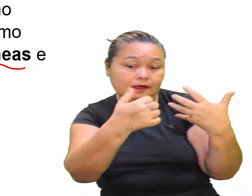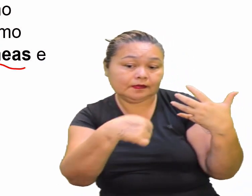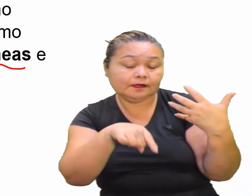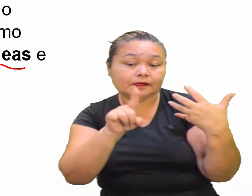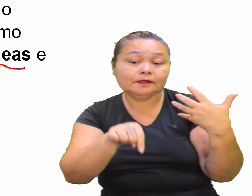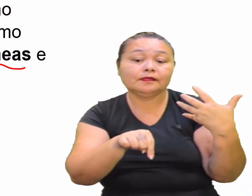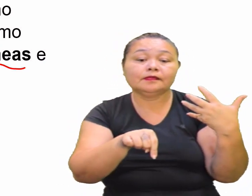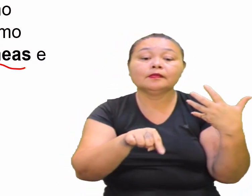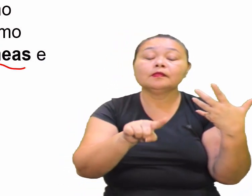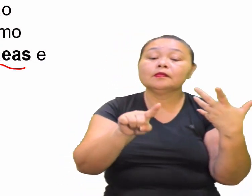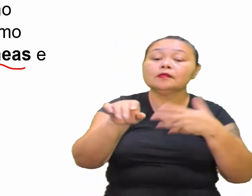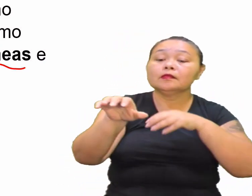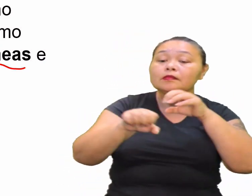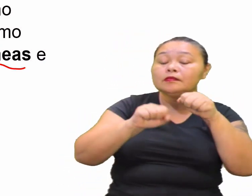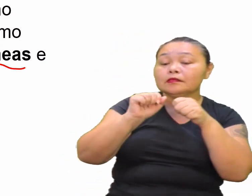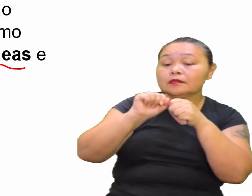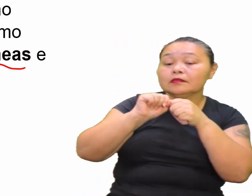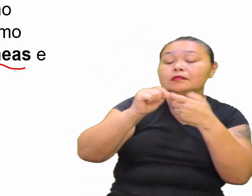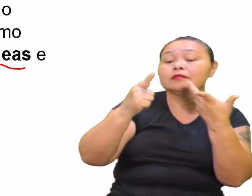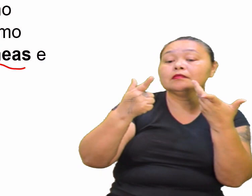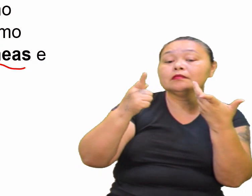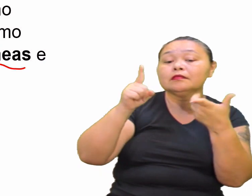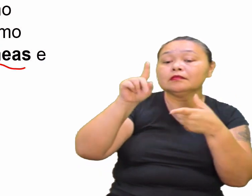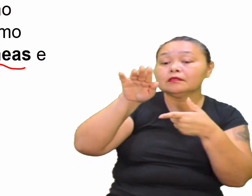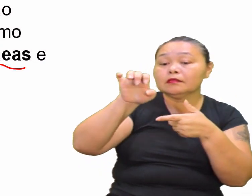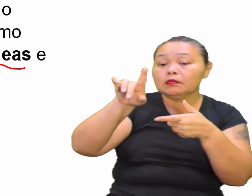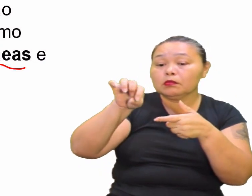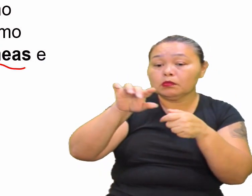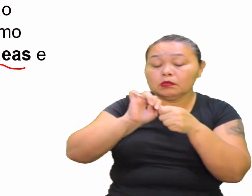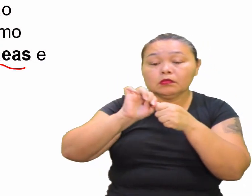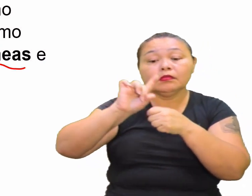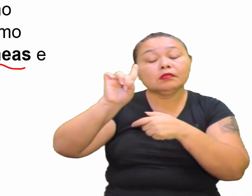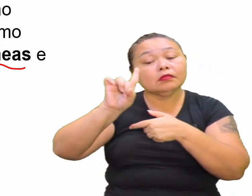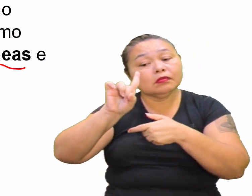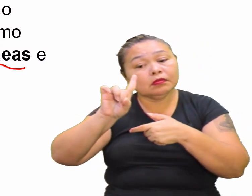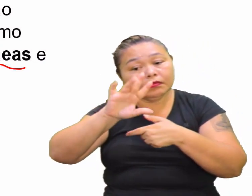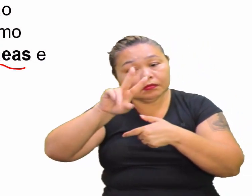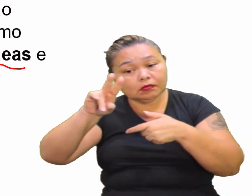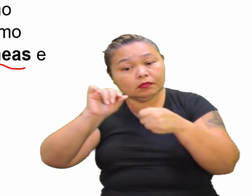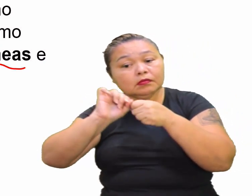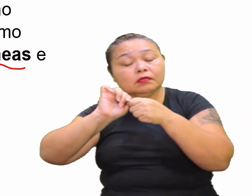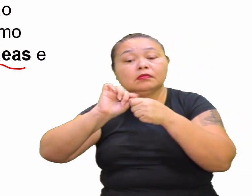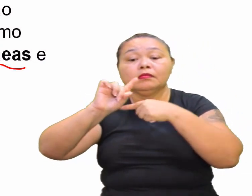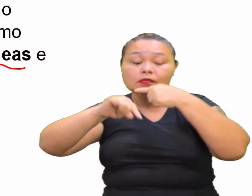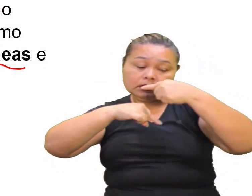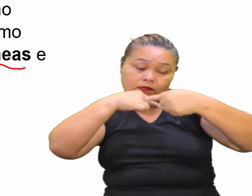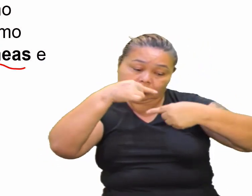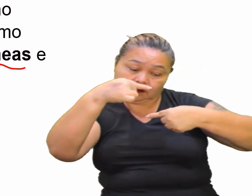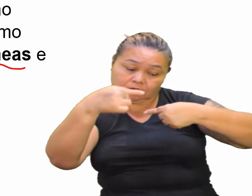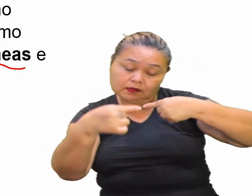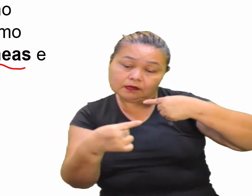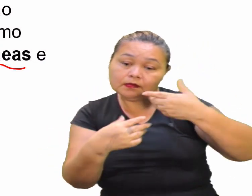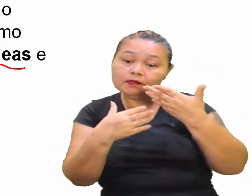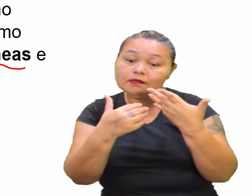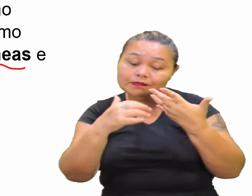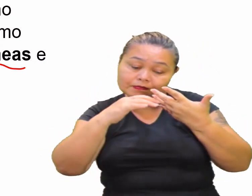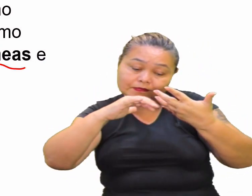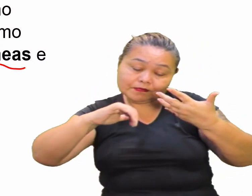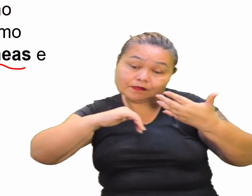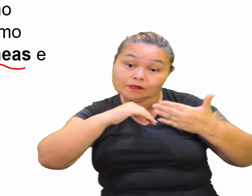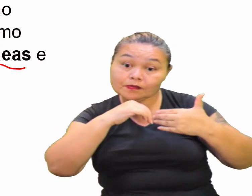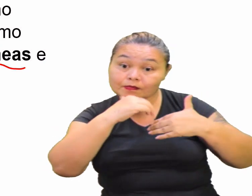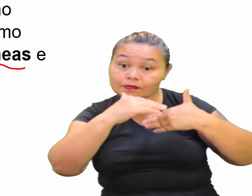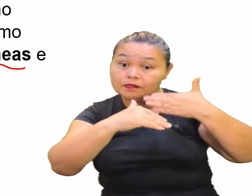desmineralização. Aí eles vão pegando esses elementos ali, vão começando a fazer o processo e aí começam a se